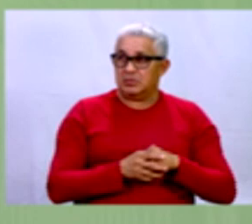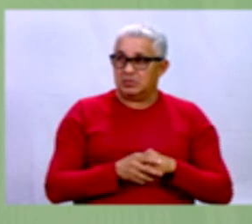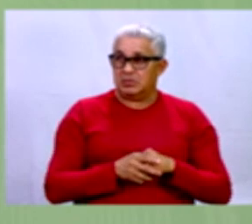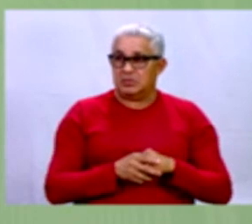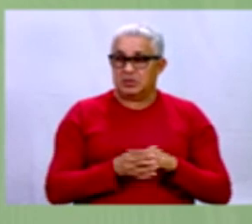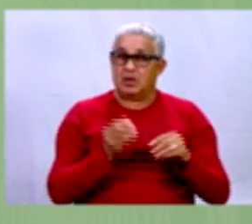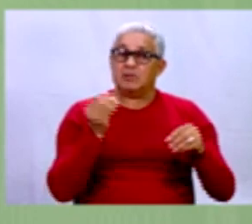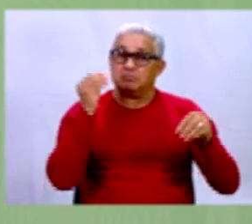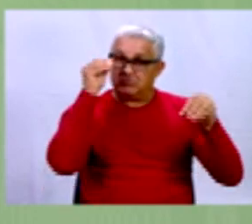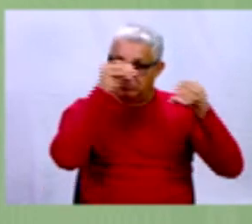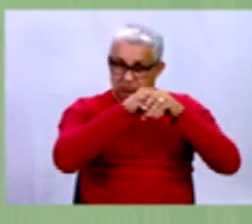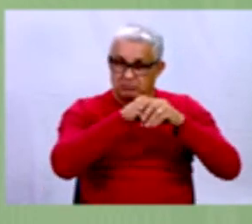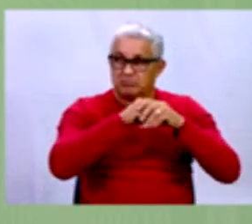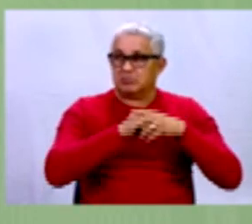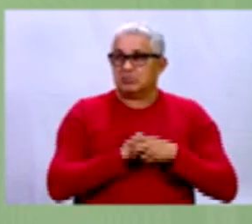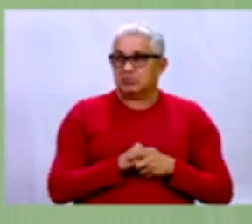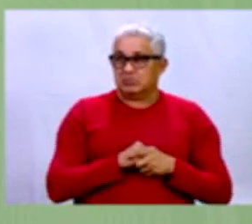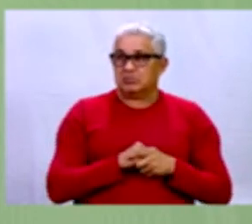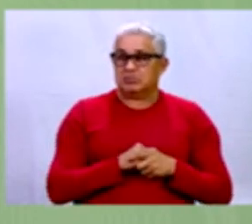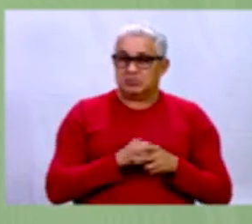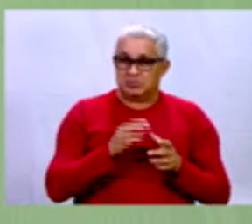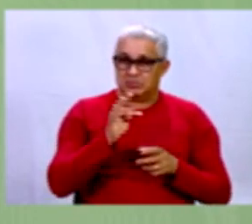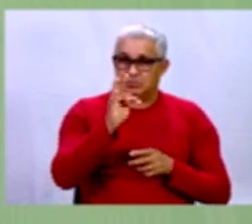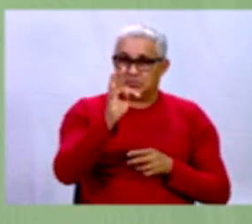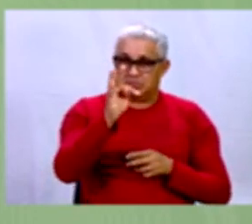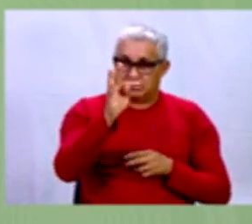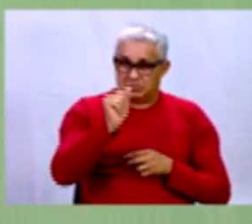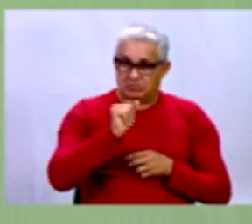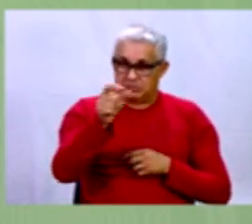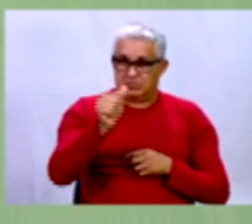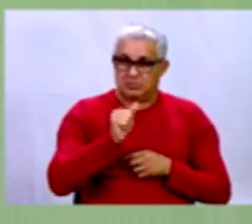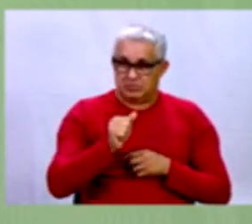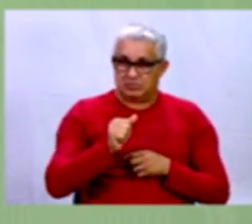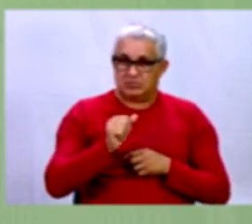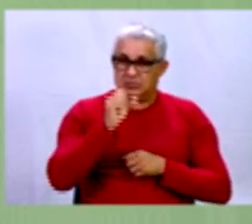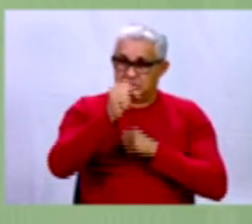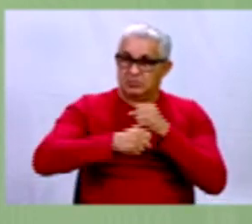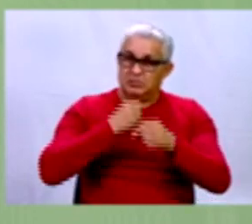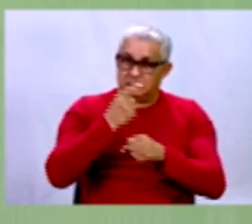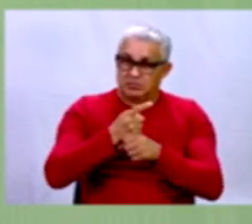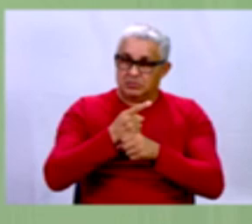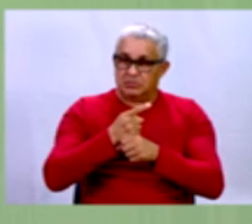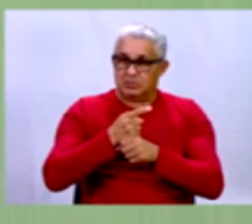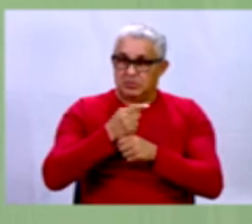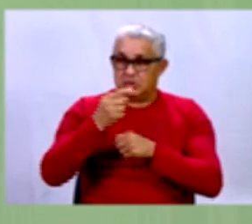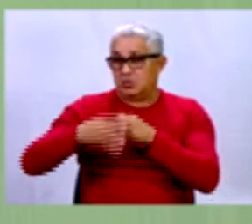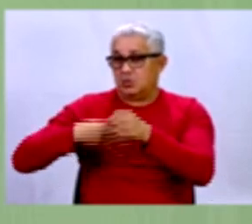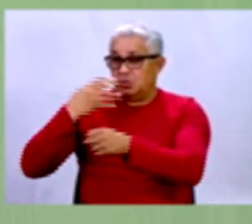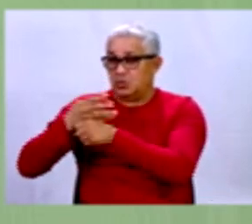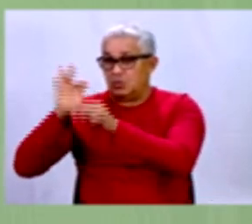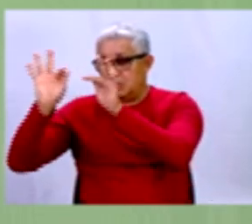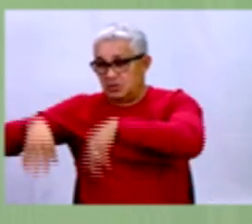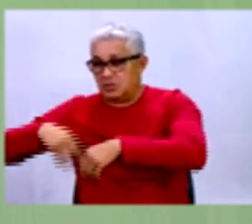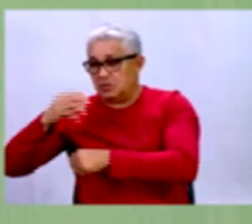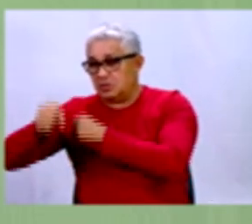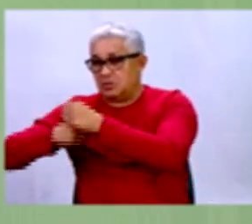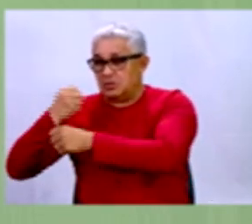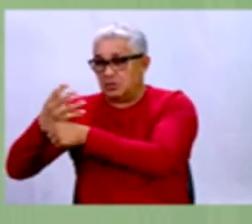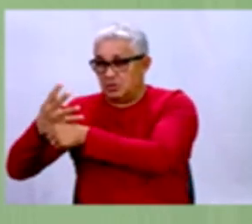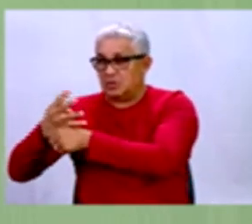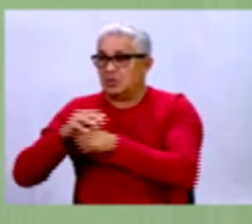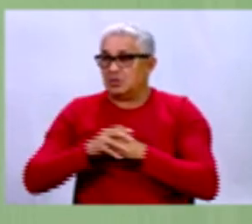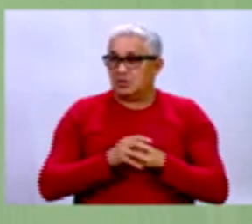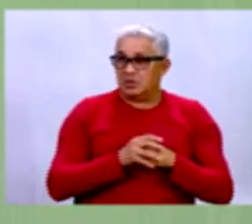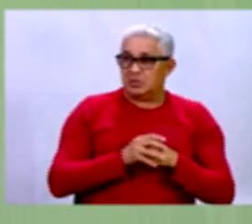ele aplicou a uma taxa de 10% ao ano, no final do quarto ano, né, o